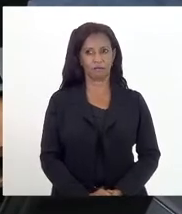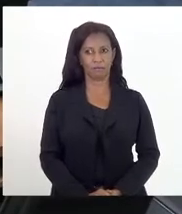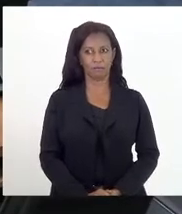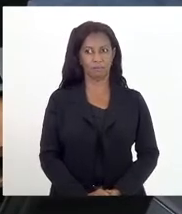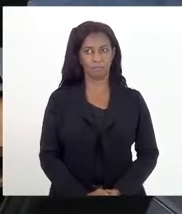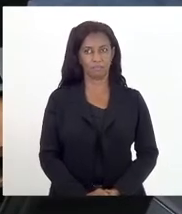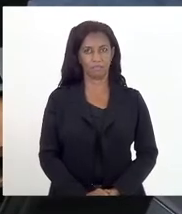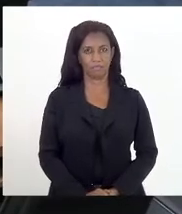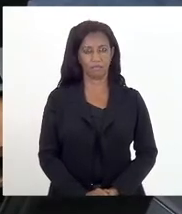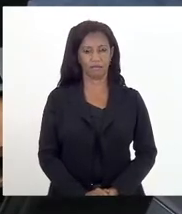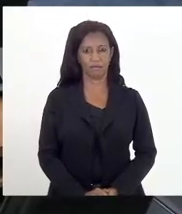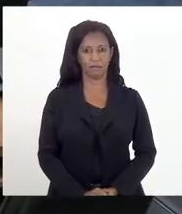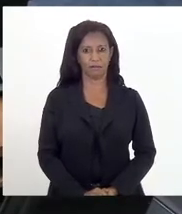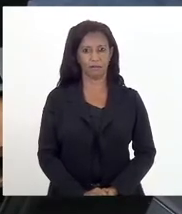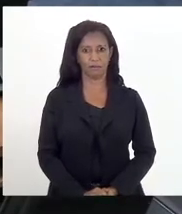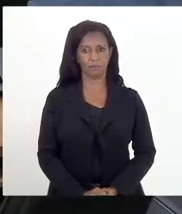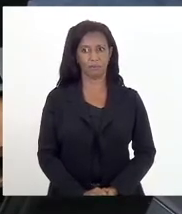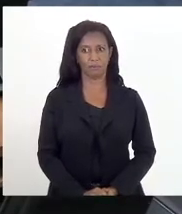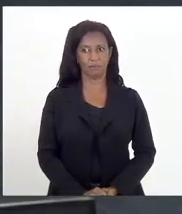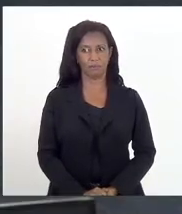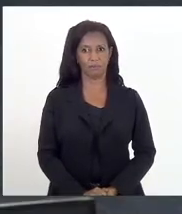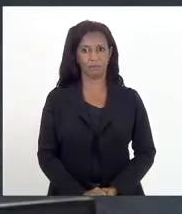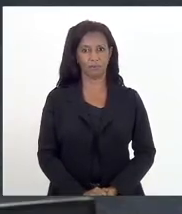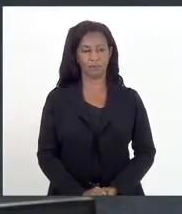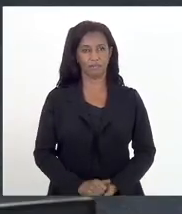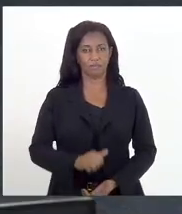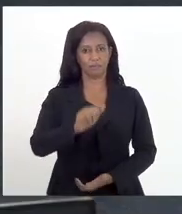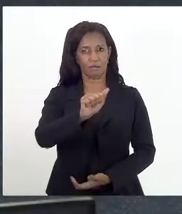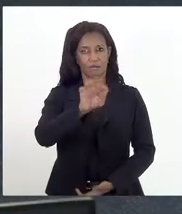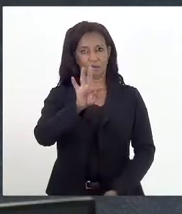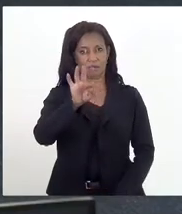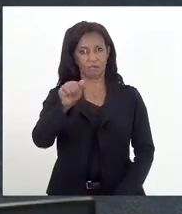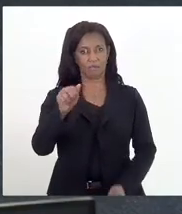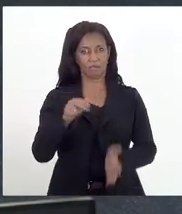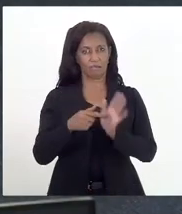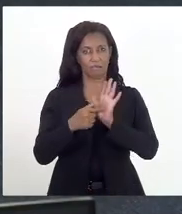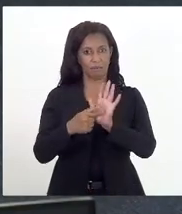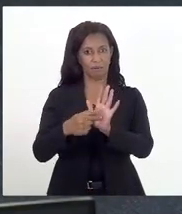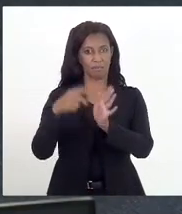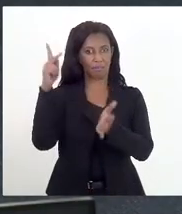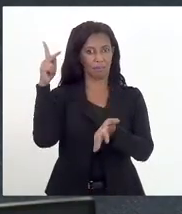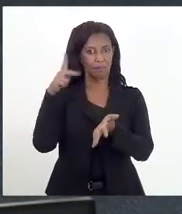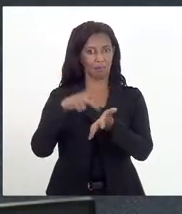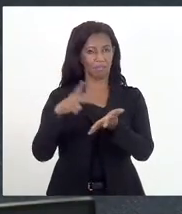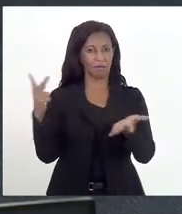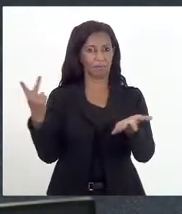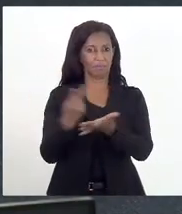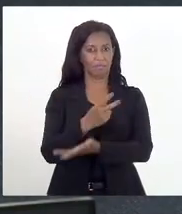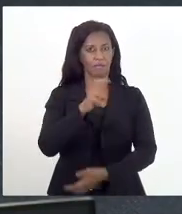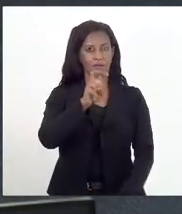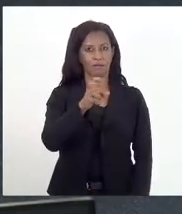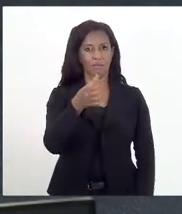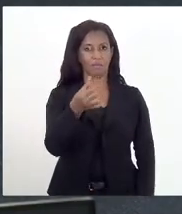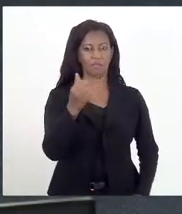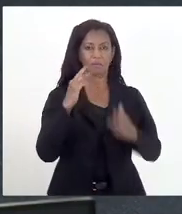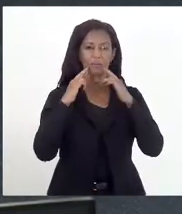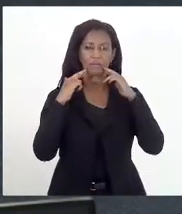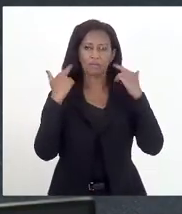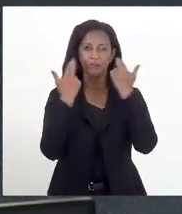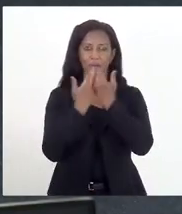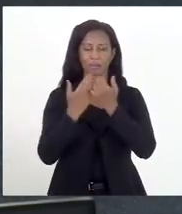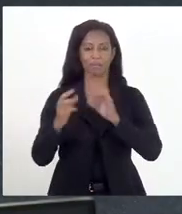em baixo isso a ata reflete com exatidão ocorrido na 56ª sessão